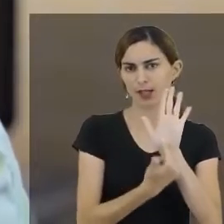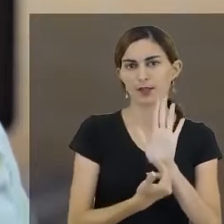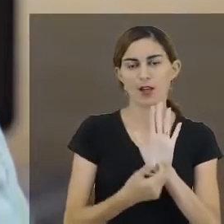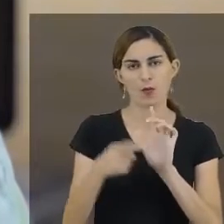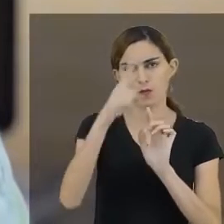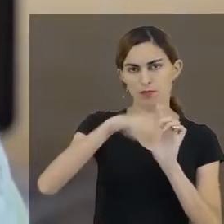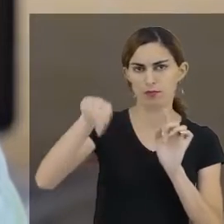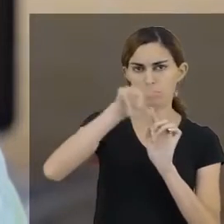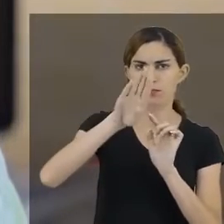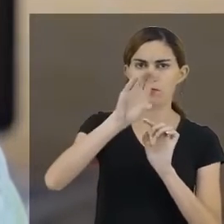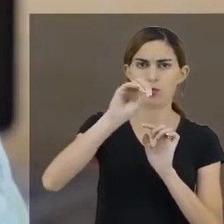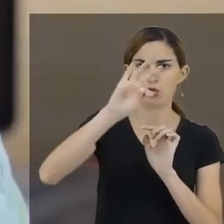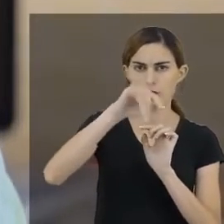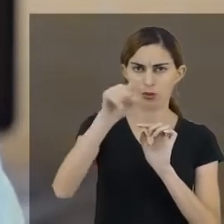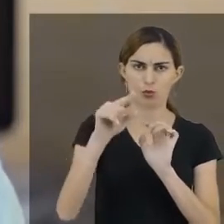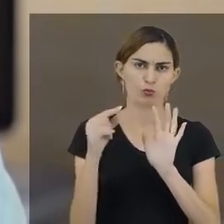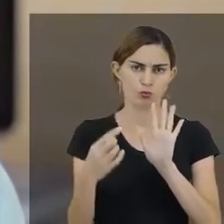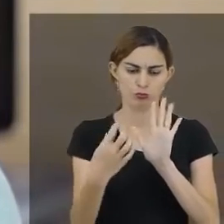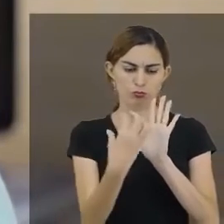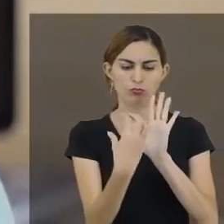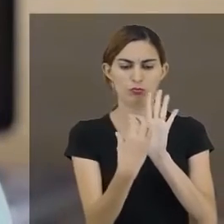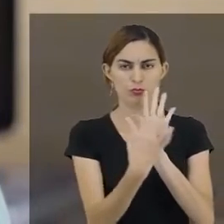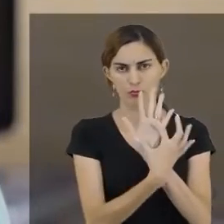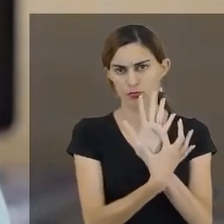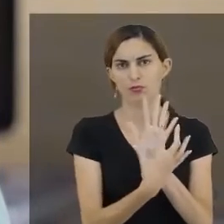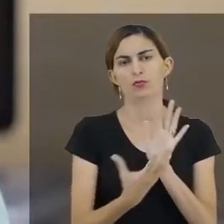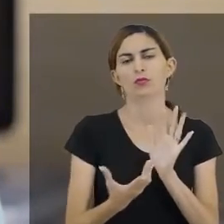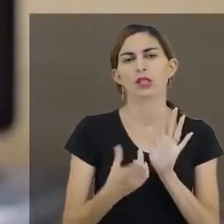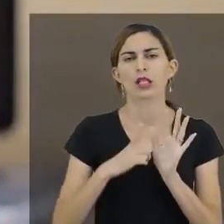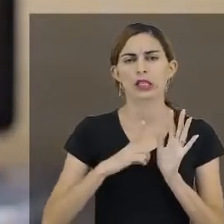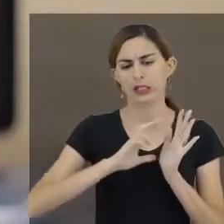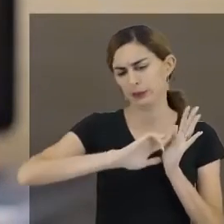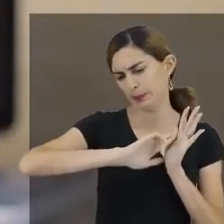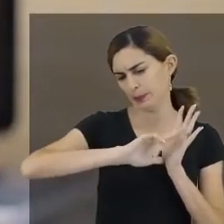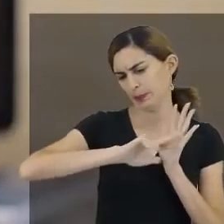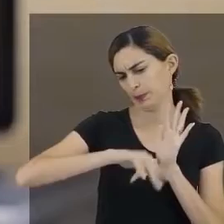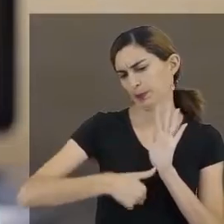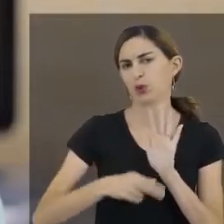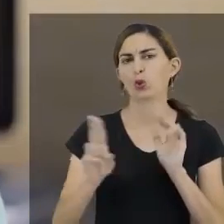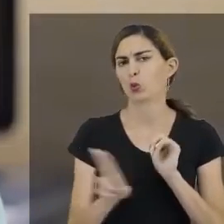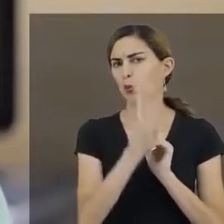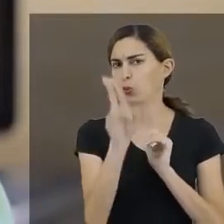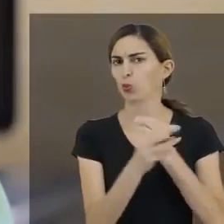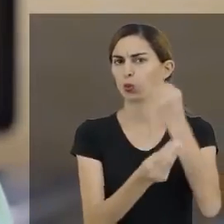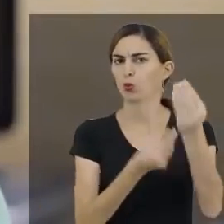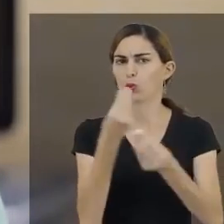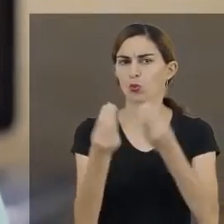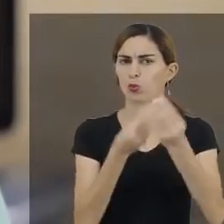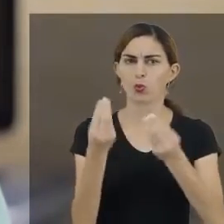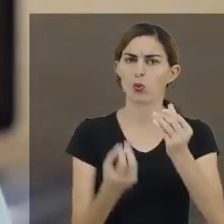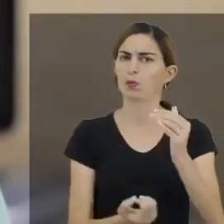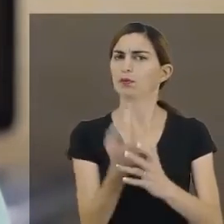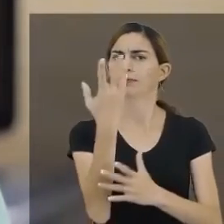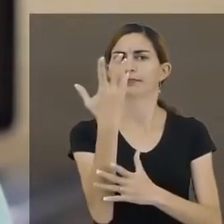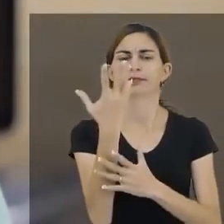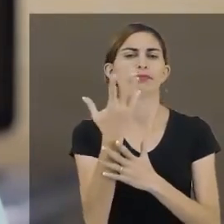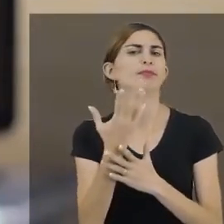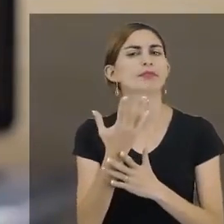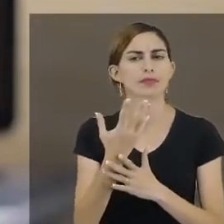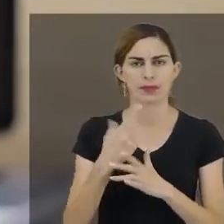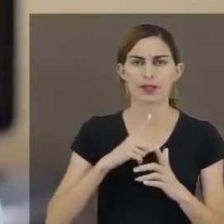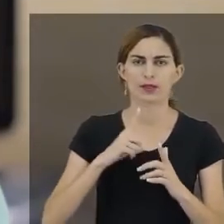imagem, que ela vai ser um botão. Na produção desse botão, vamos ter utilizar várias propriedades e várias ferramentas de